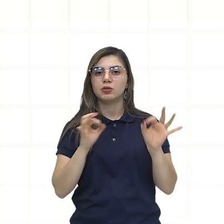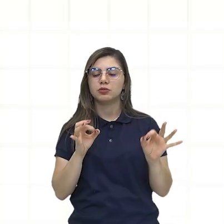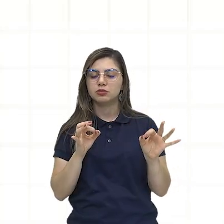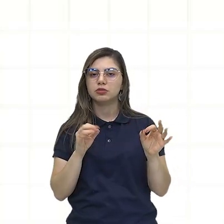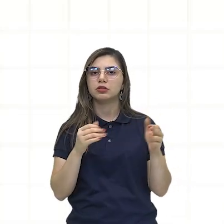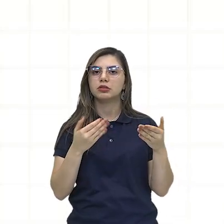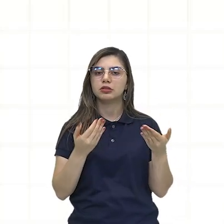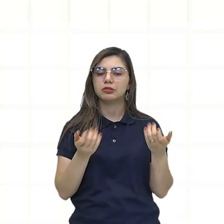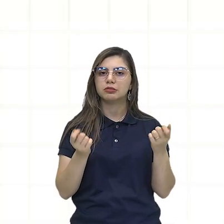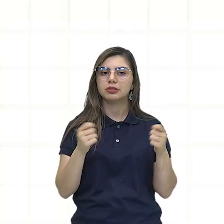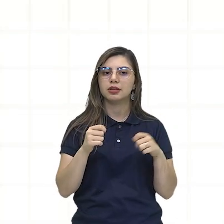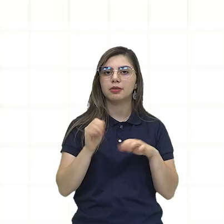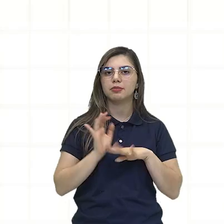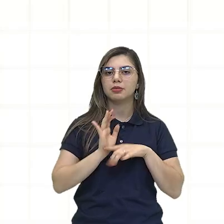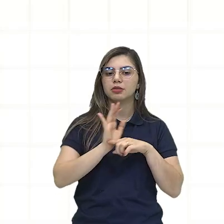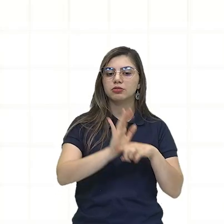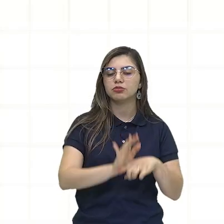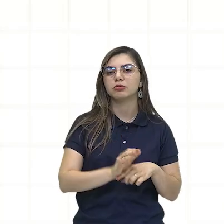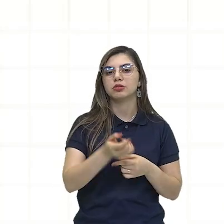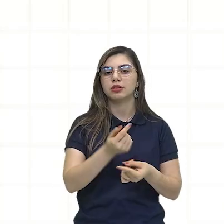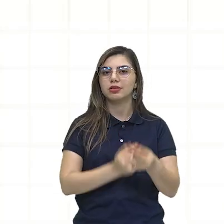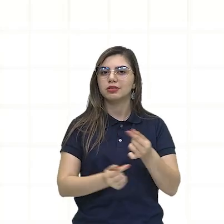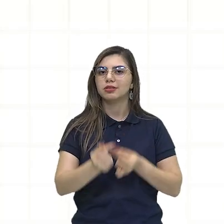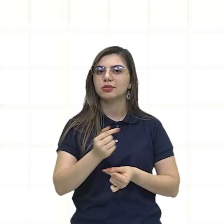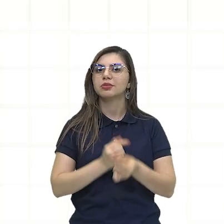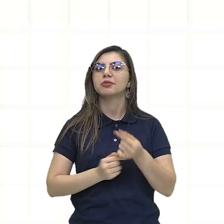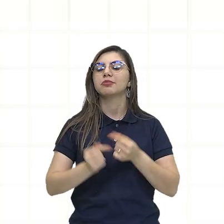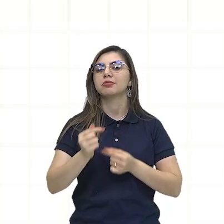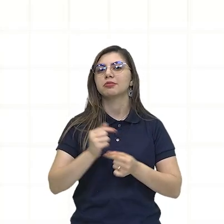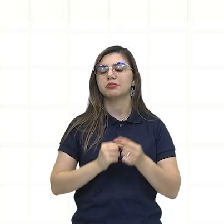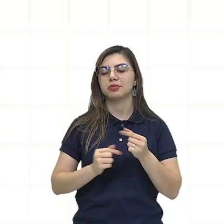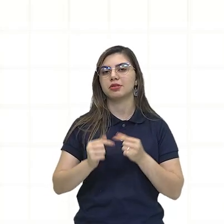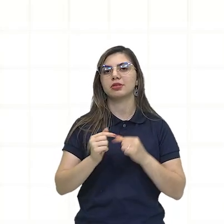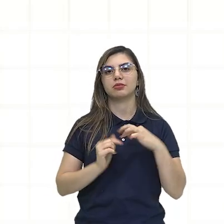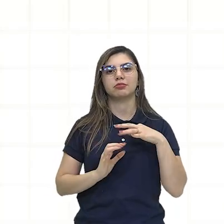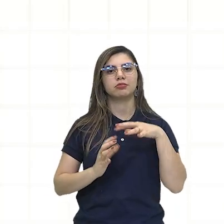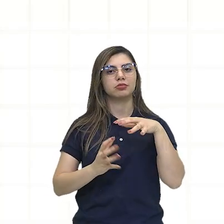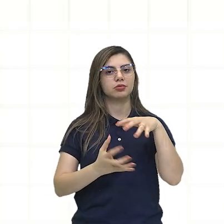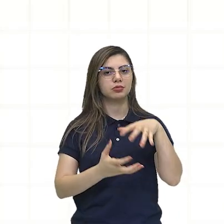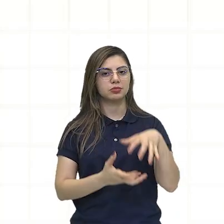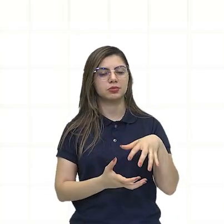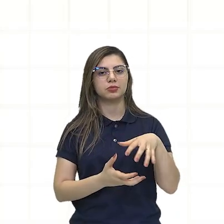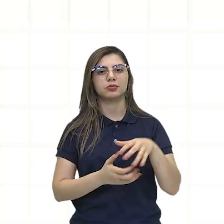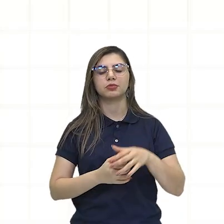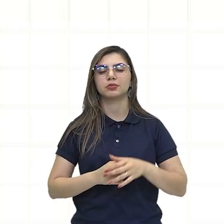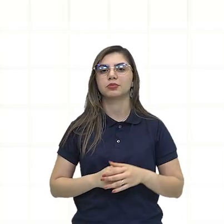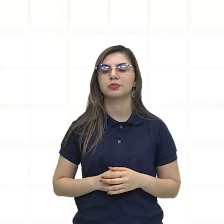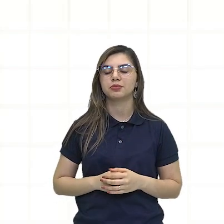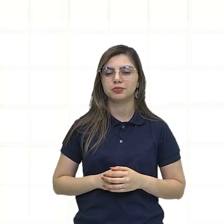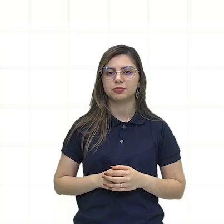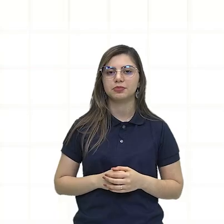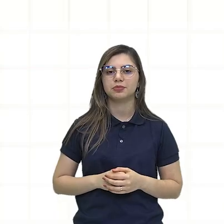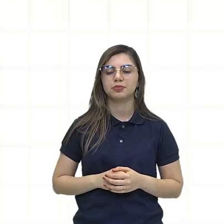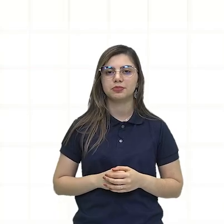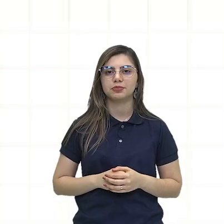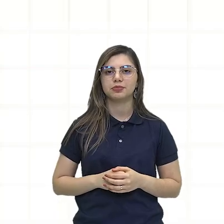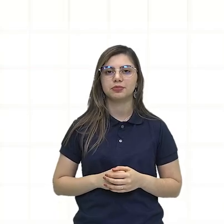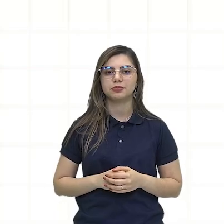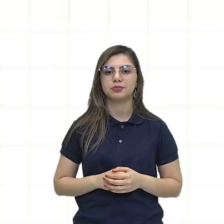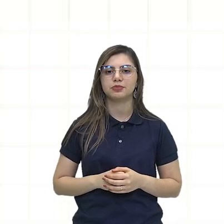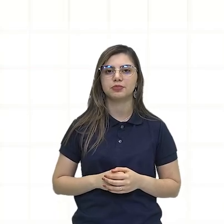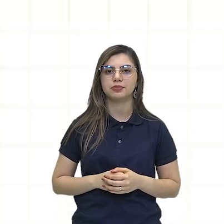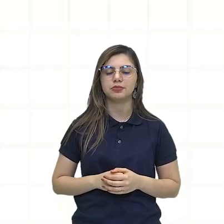outros níveis do mercado, outros níveis do comércio, a nível global, né, a nível externo do país da qual ele